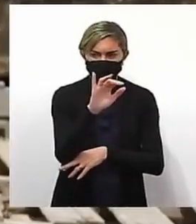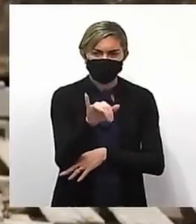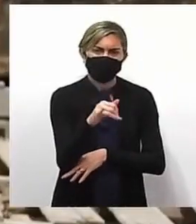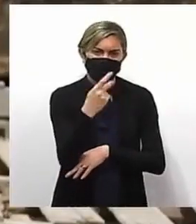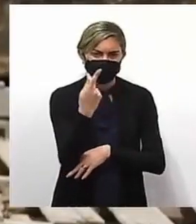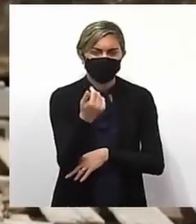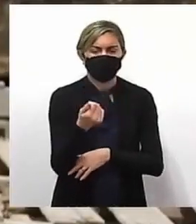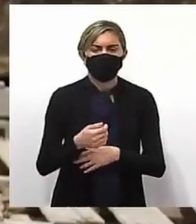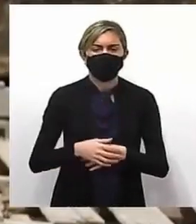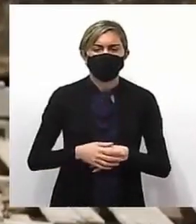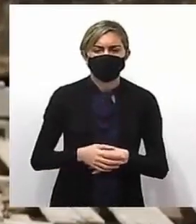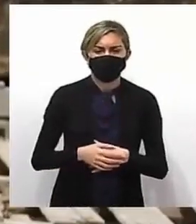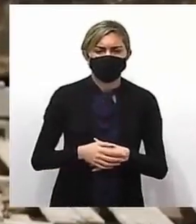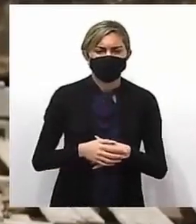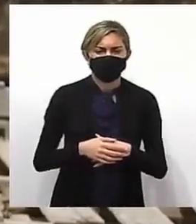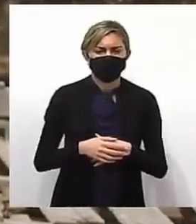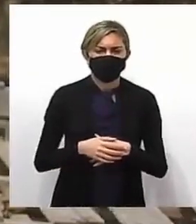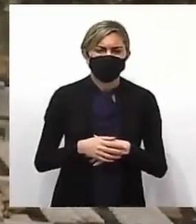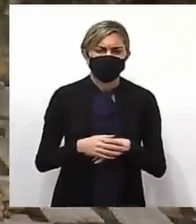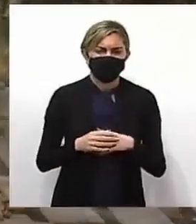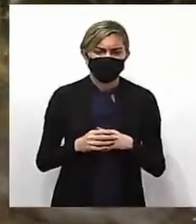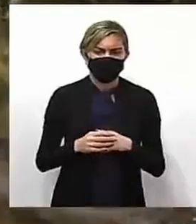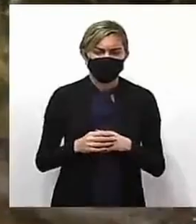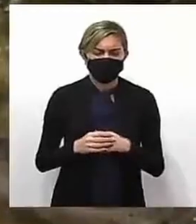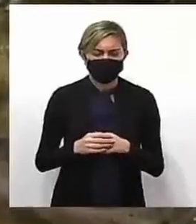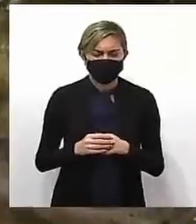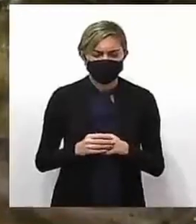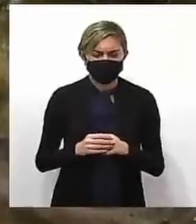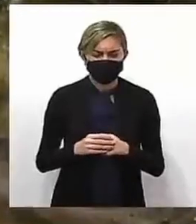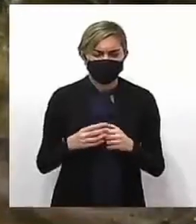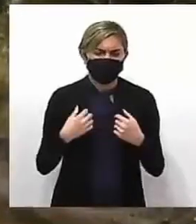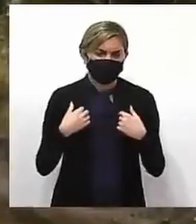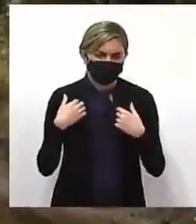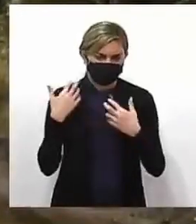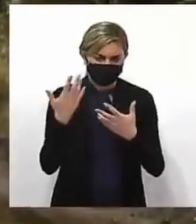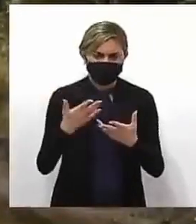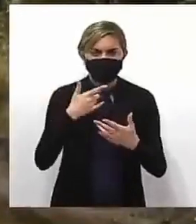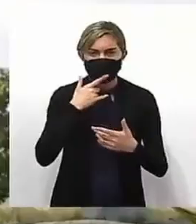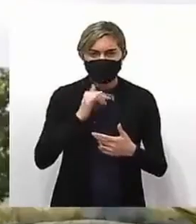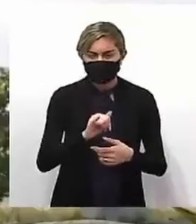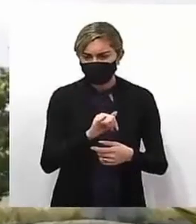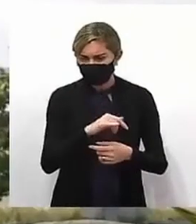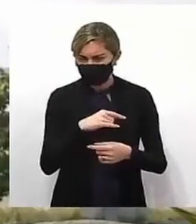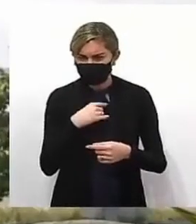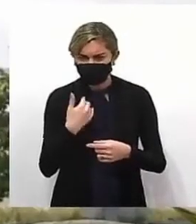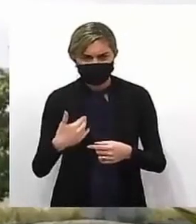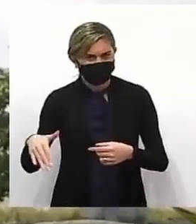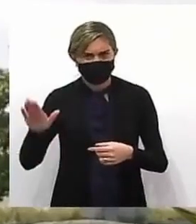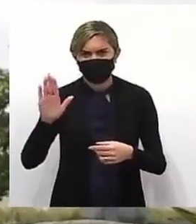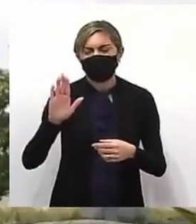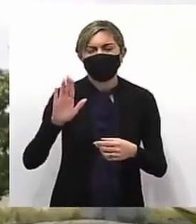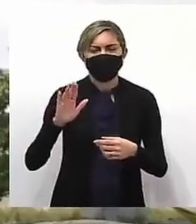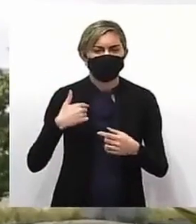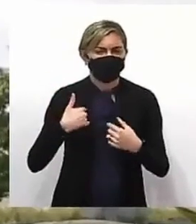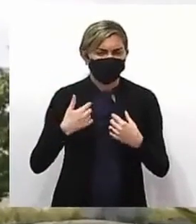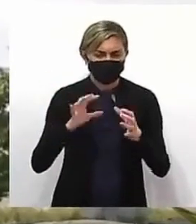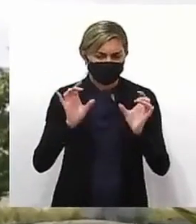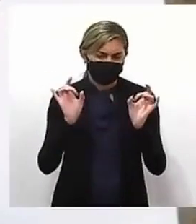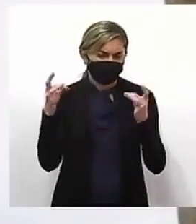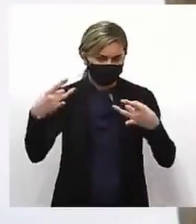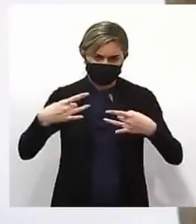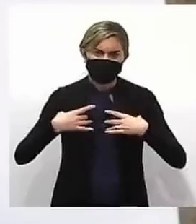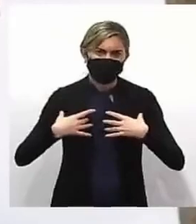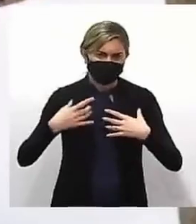Eu desde os 7 anos que sempre vivi, desde que meu pai foi embora. Desde que ele deixou a